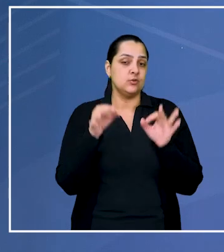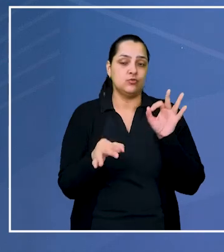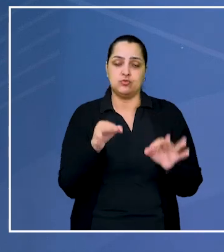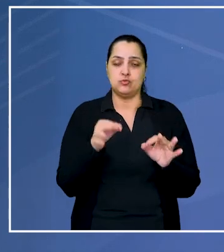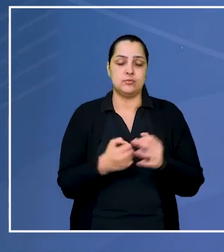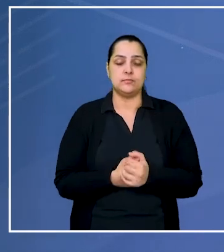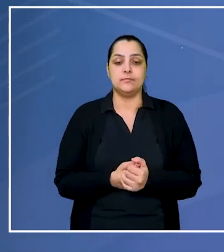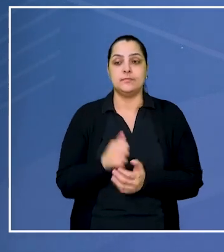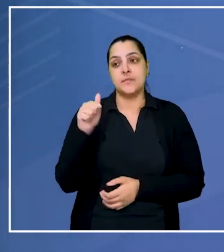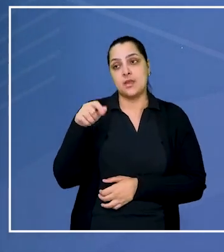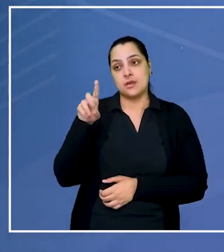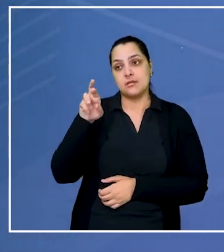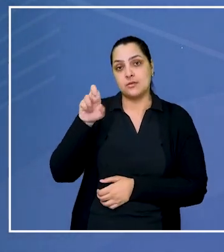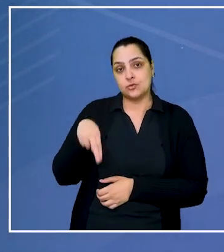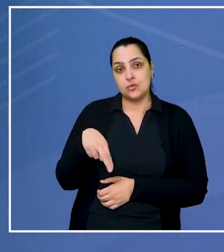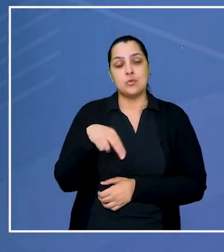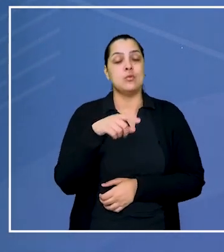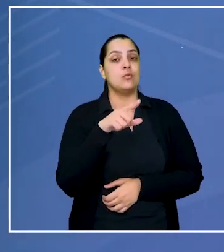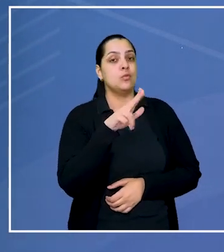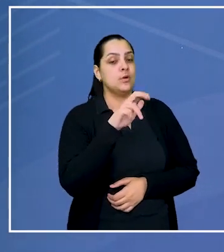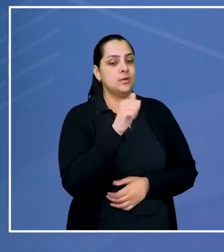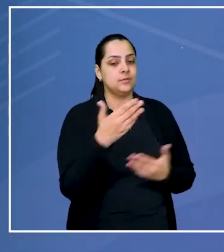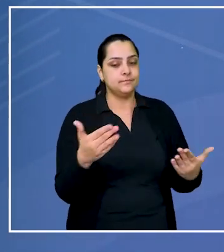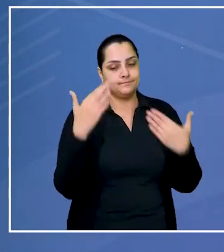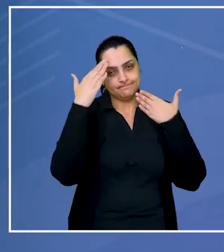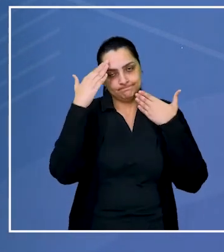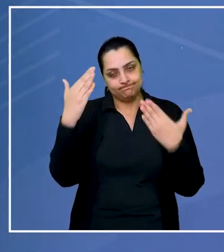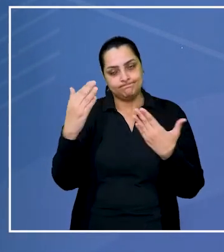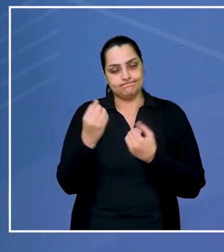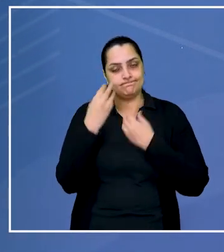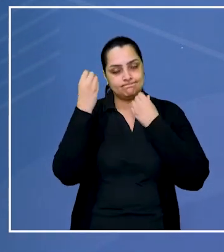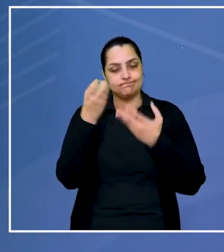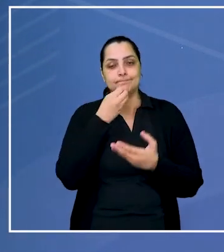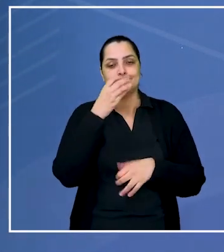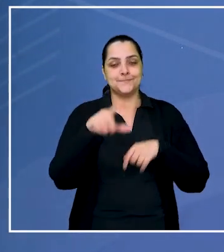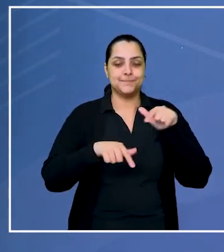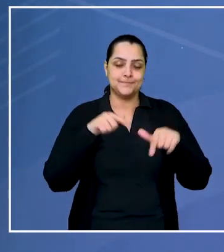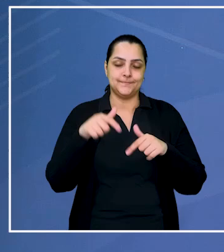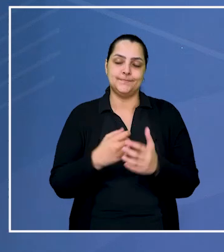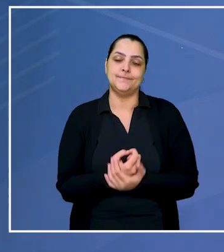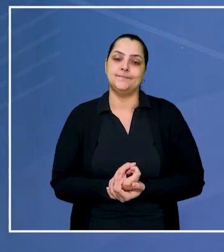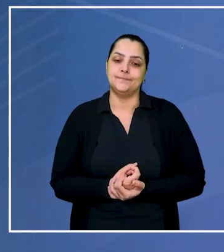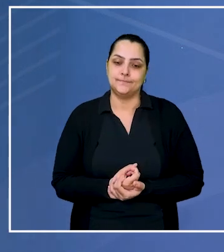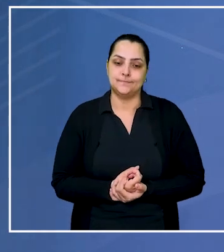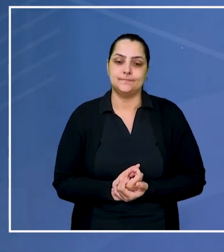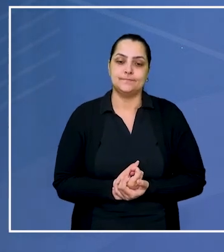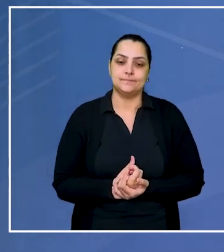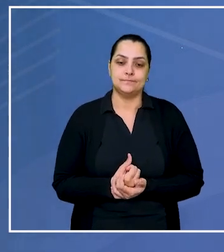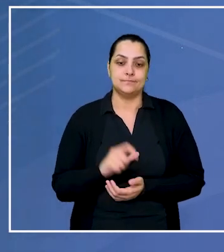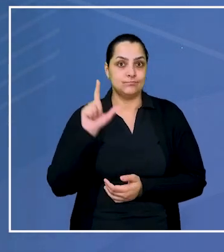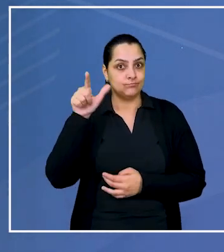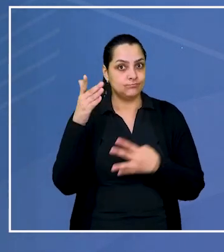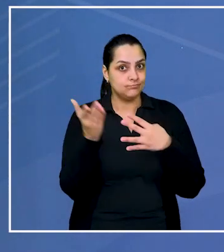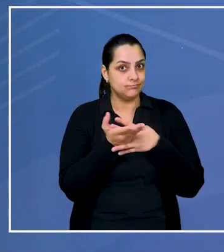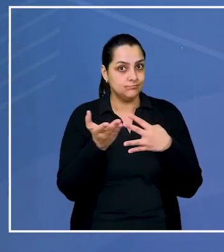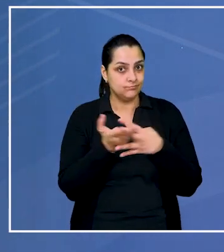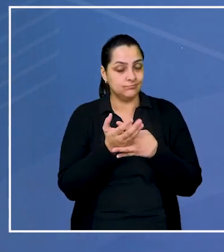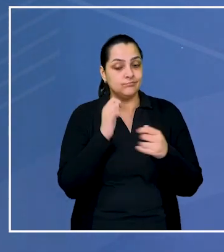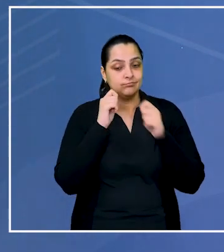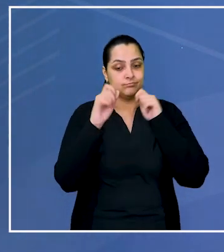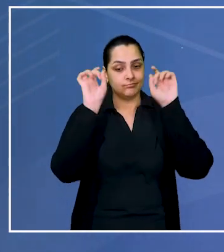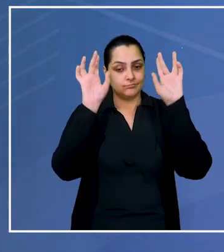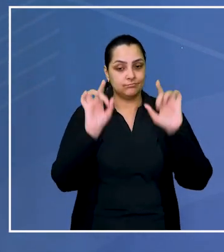julgados. Anderson, Luana, volto com vocês. Tá certo, Pablo, muito obrigado pelas informações, bom trabalho para você. E no próximo